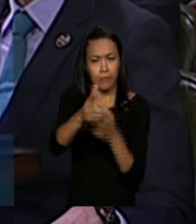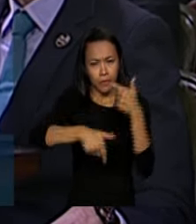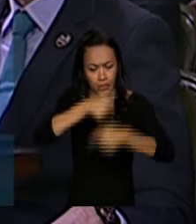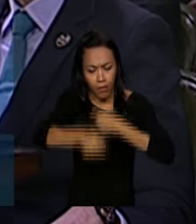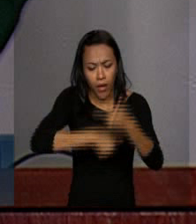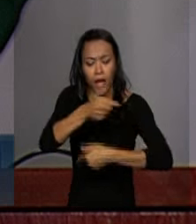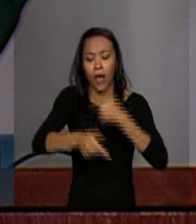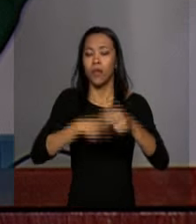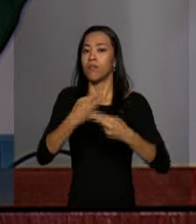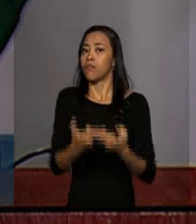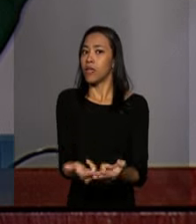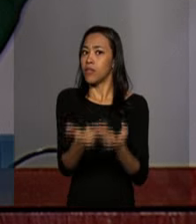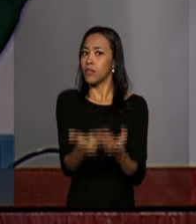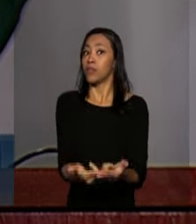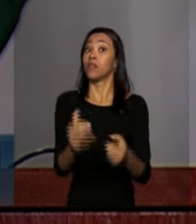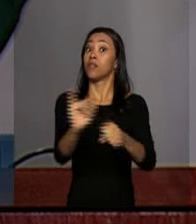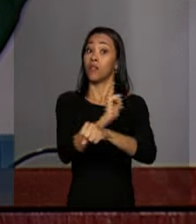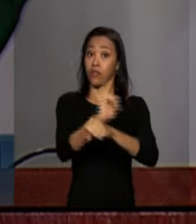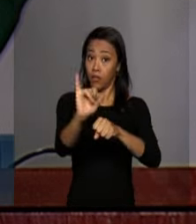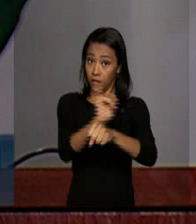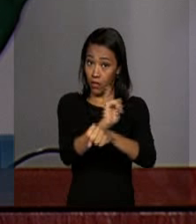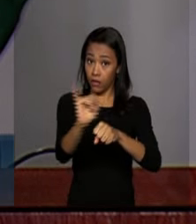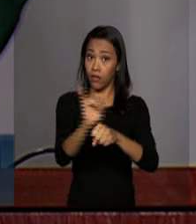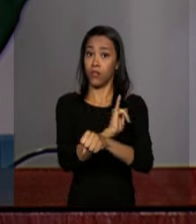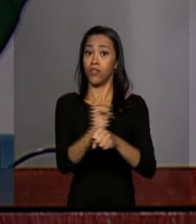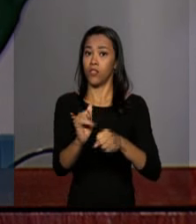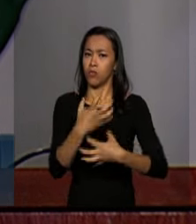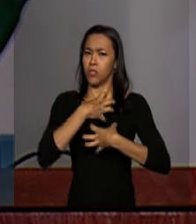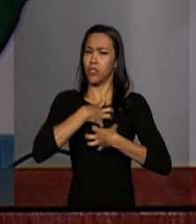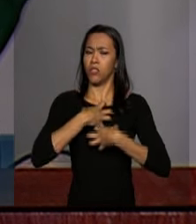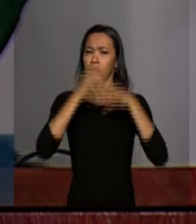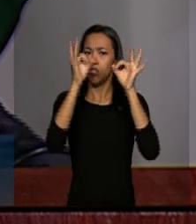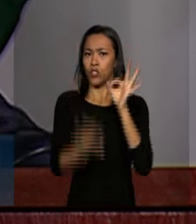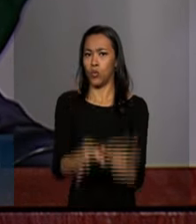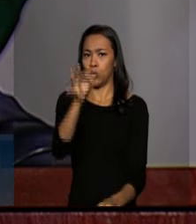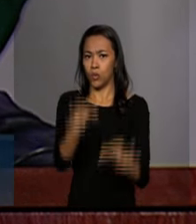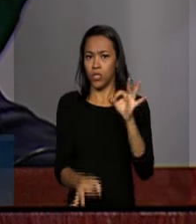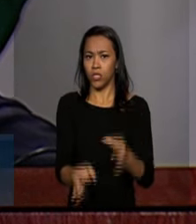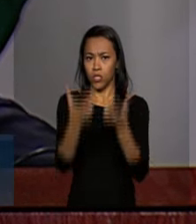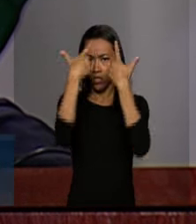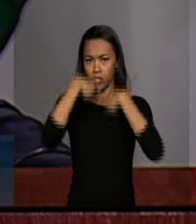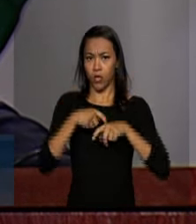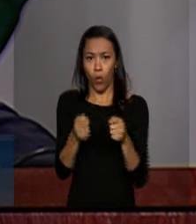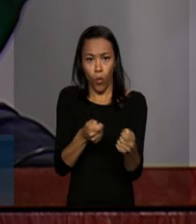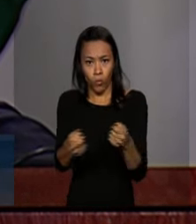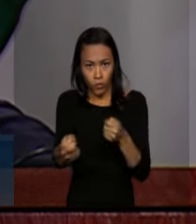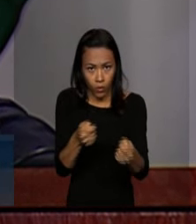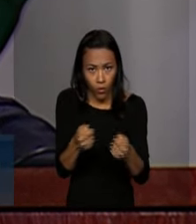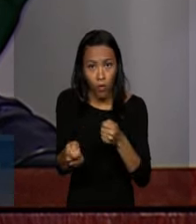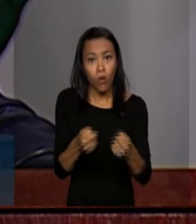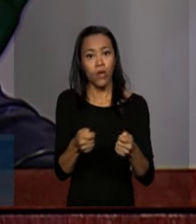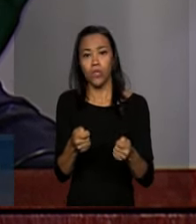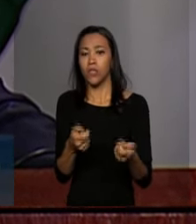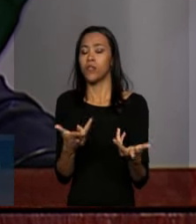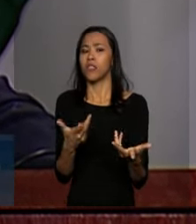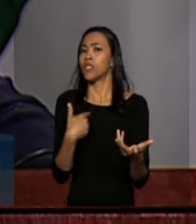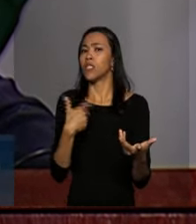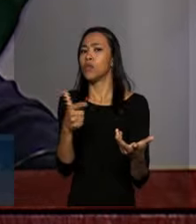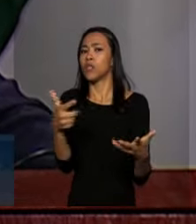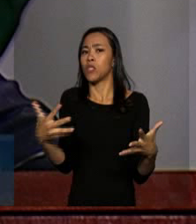paciência tática e estratégica, sentido de justiça, autodomínio, modéstia, que não se confunde